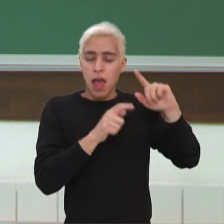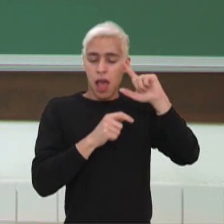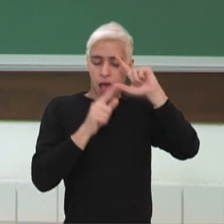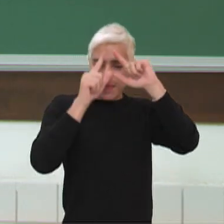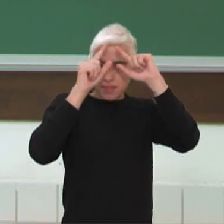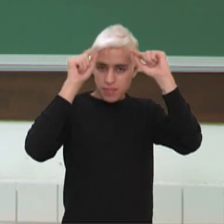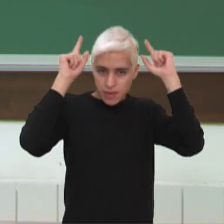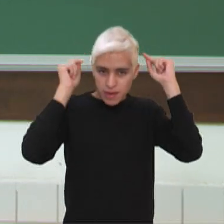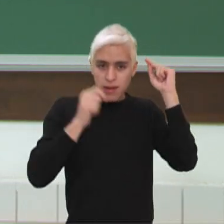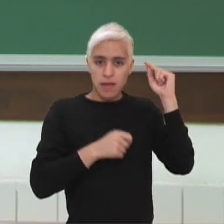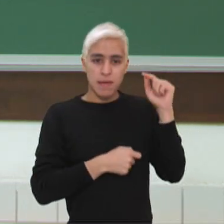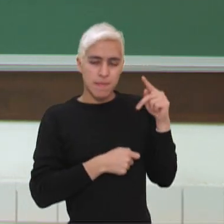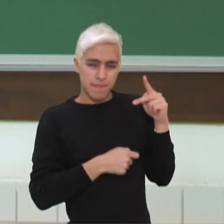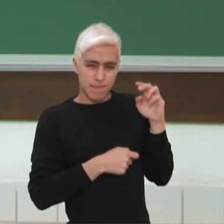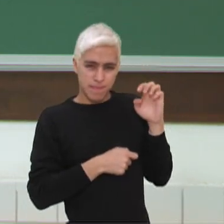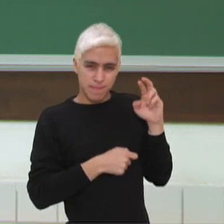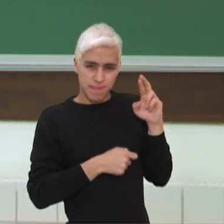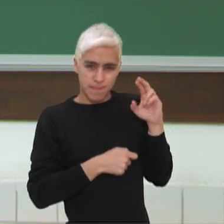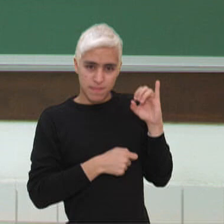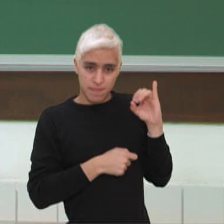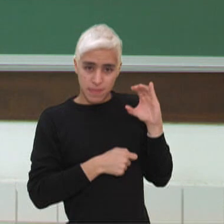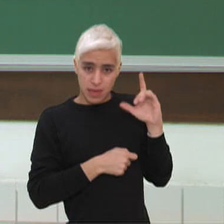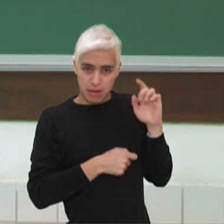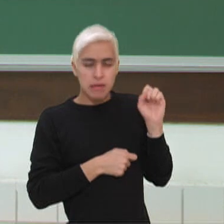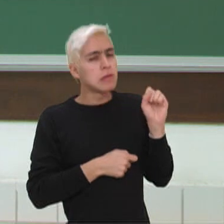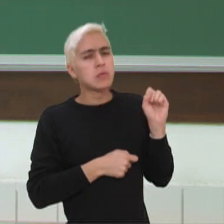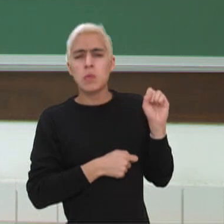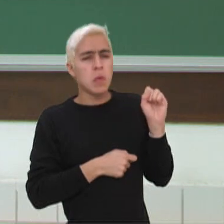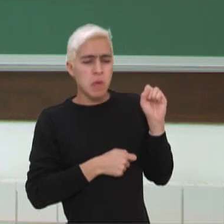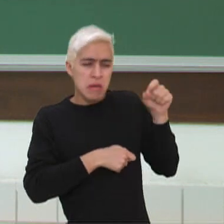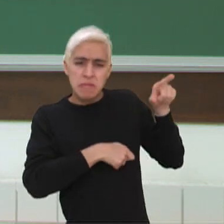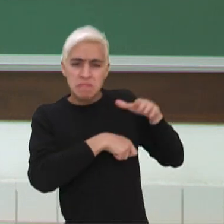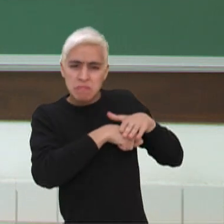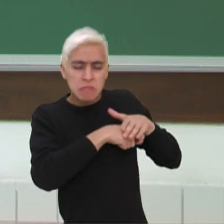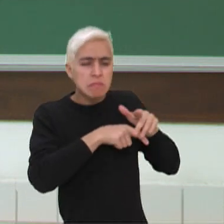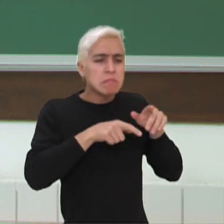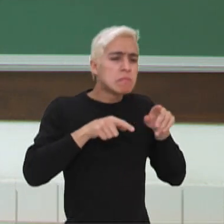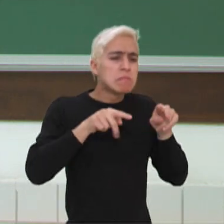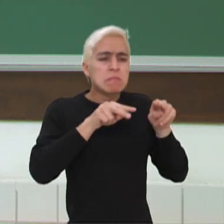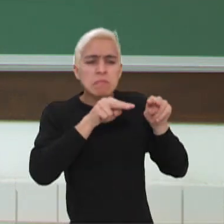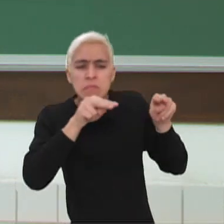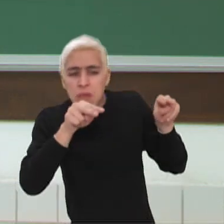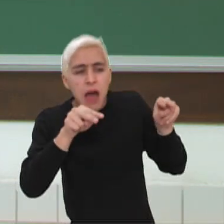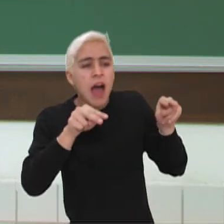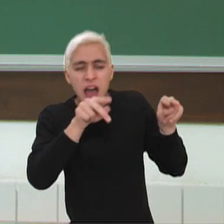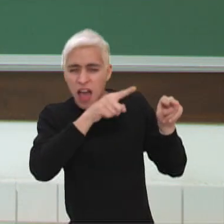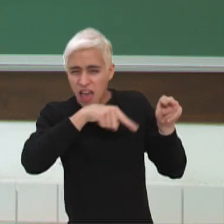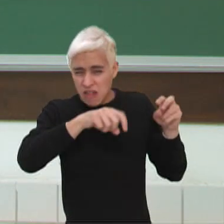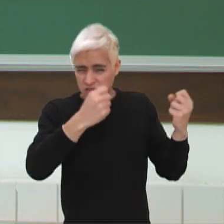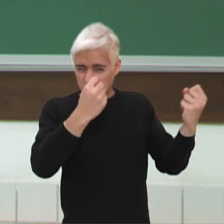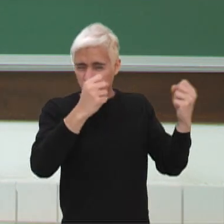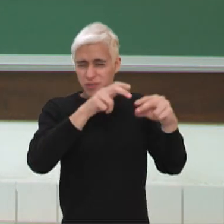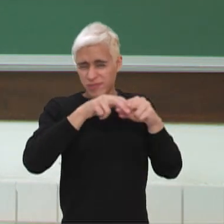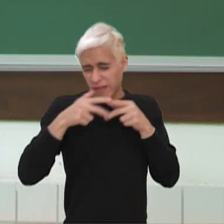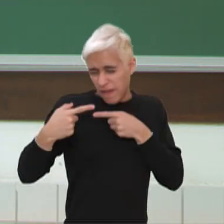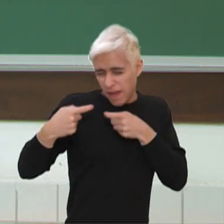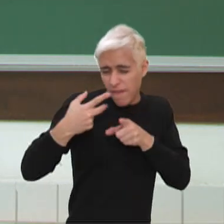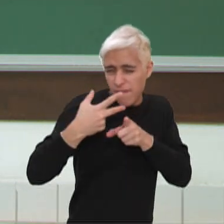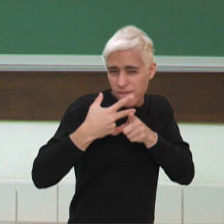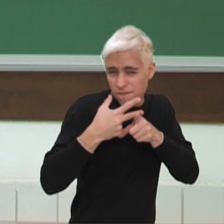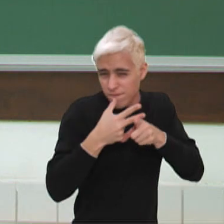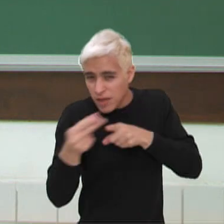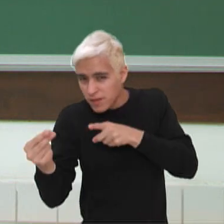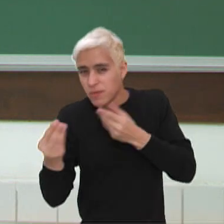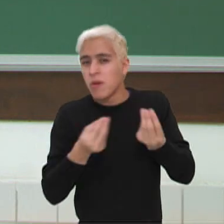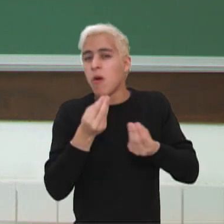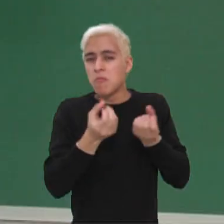foi o resultado dessa grandeza, dessa força que Atenas ganhou por conta das guerras médicas? Vamos lá. Antes